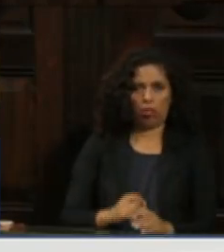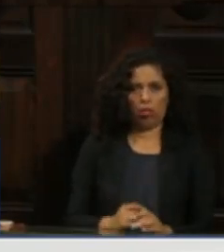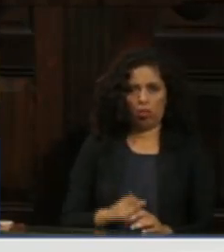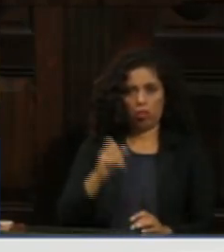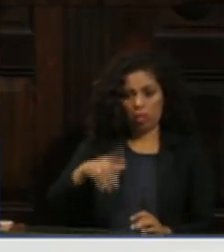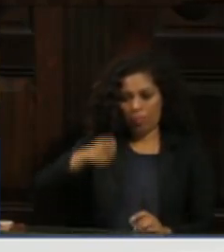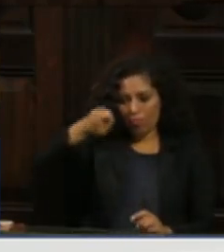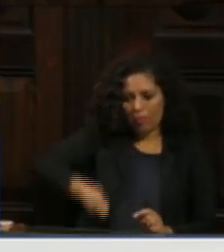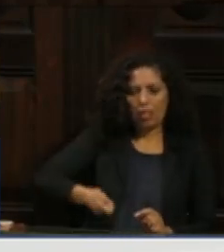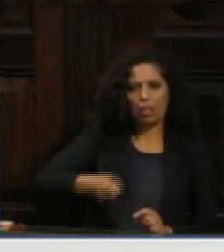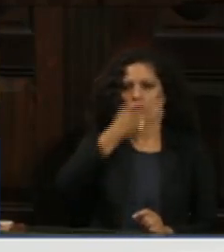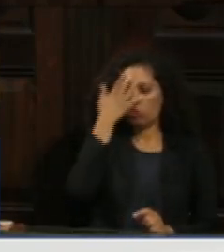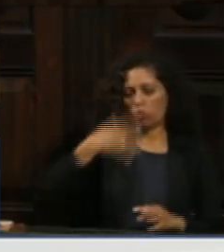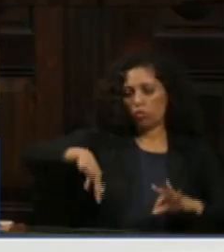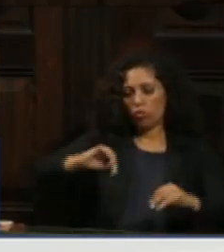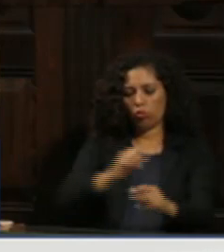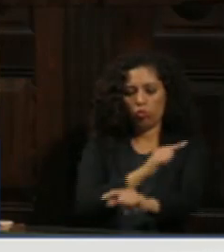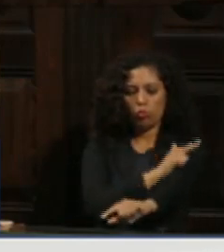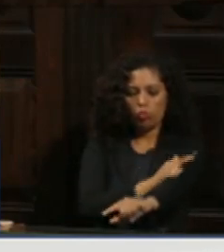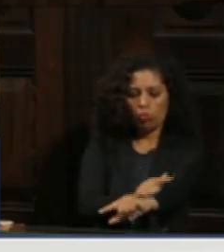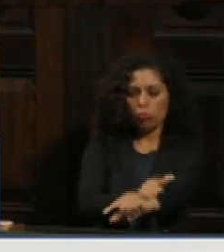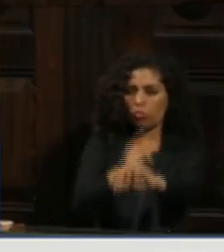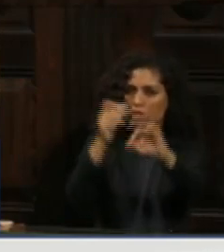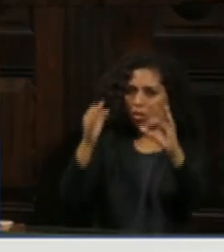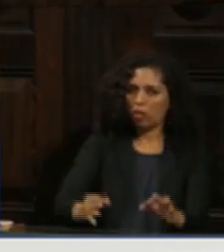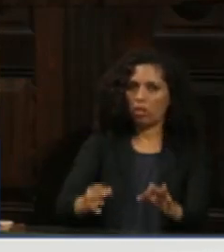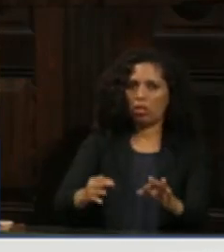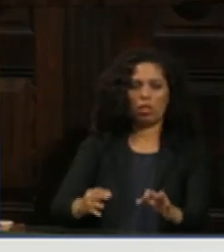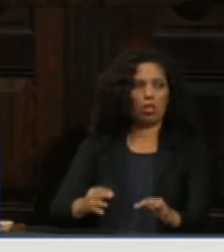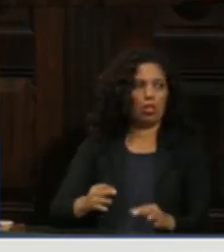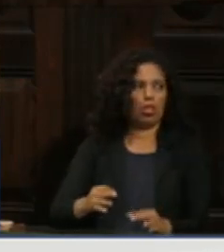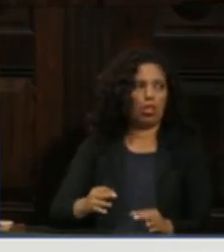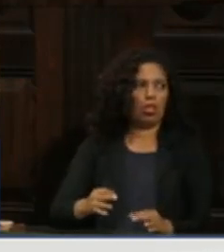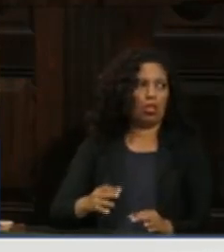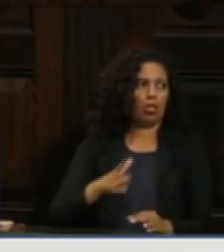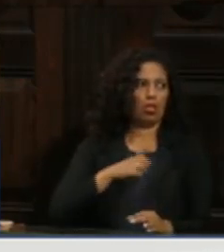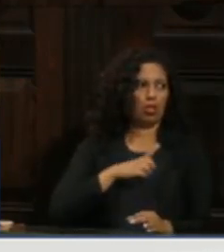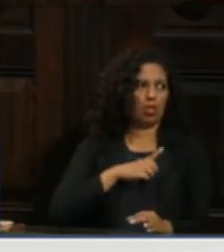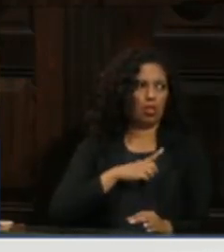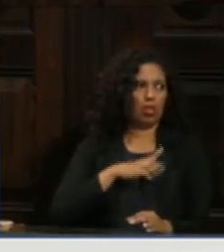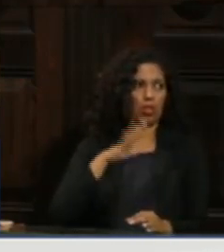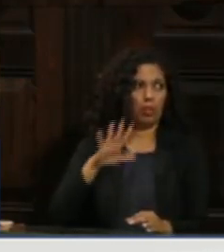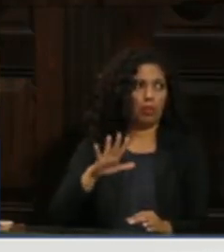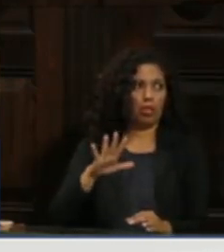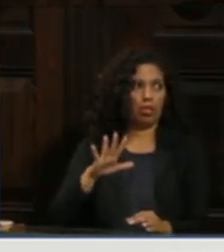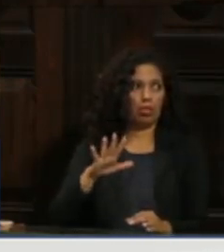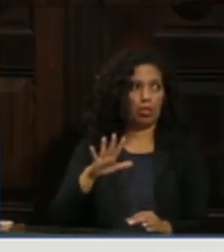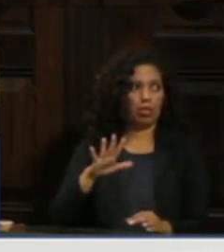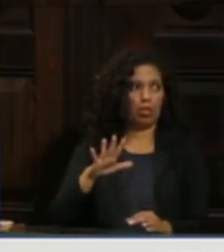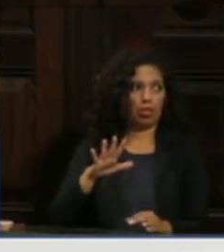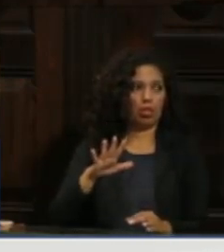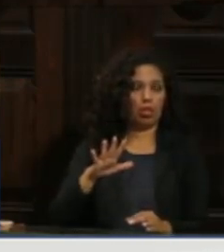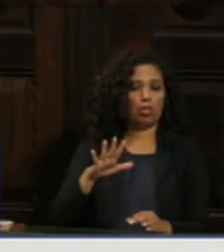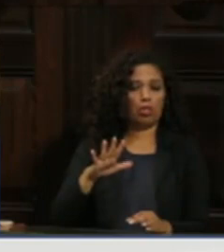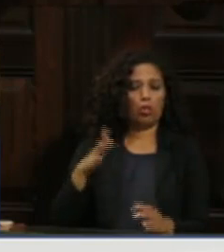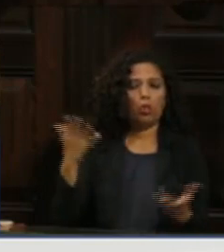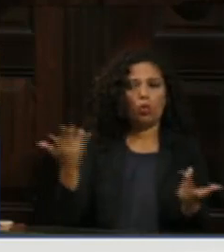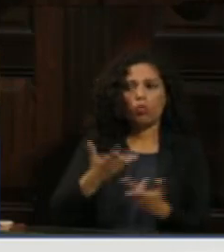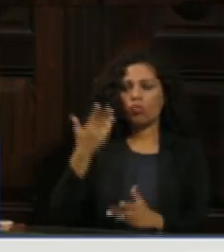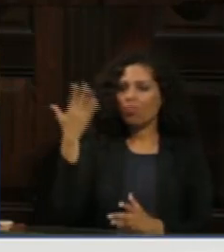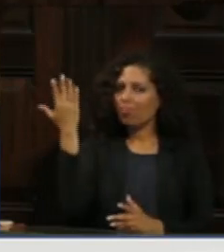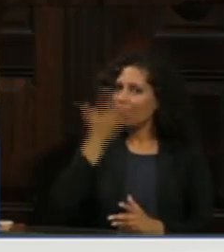não só através de reuniões, mas também através do gabinete itinerante, que foi uma condição que me impus de estar na